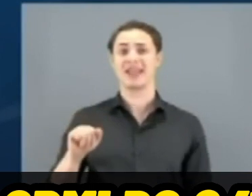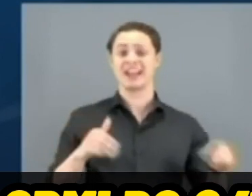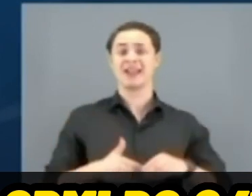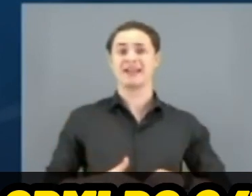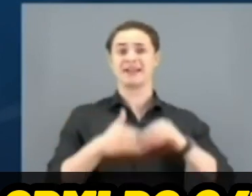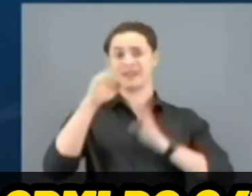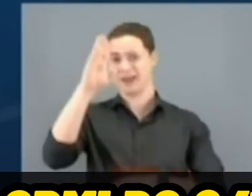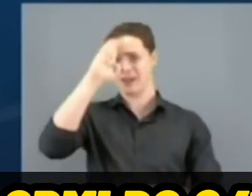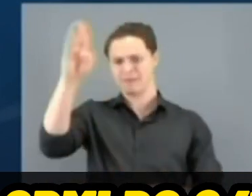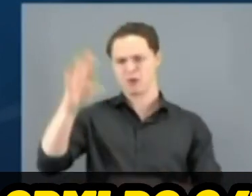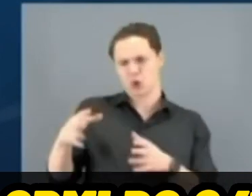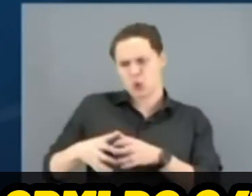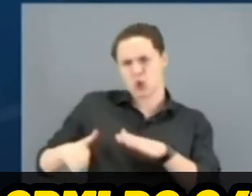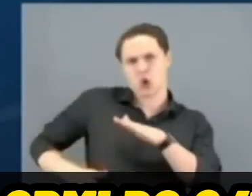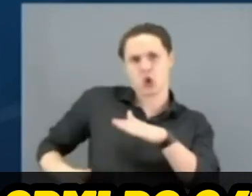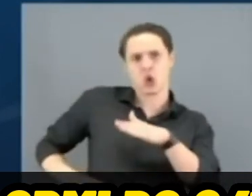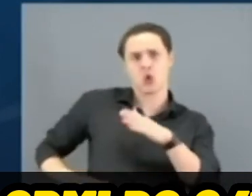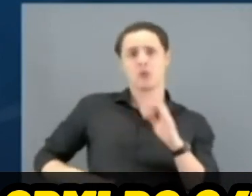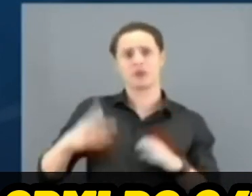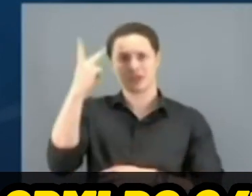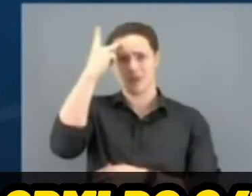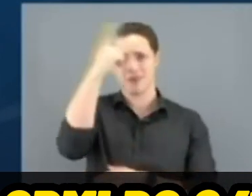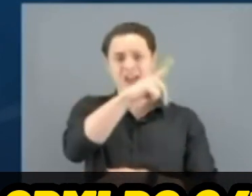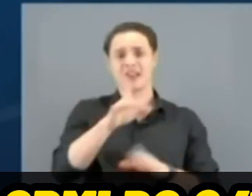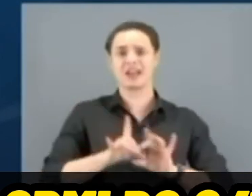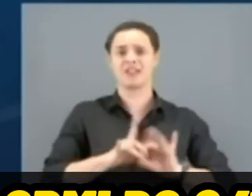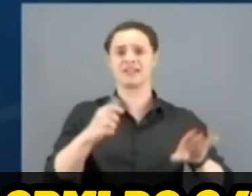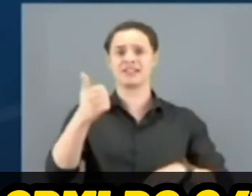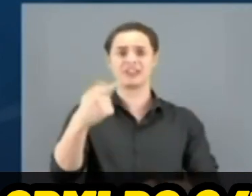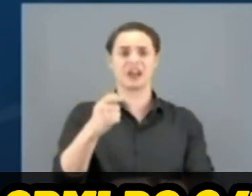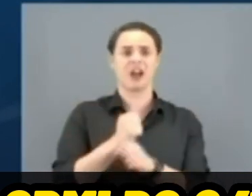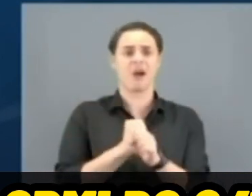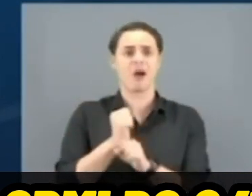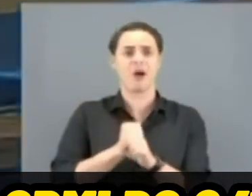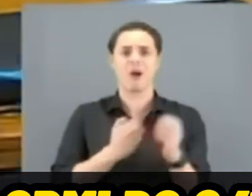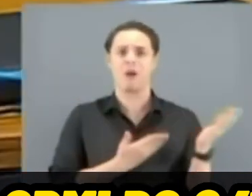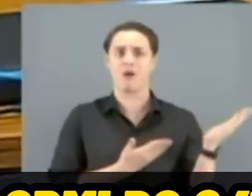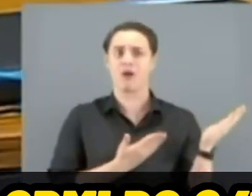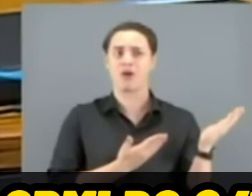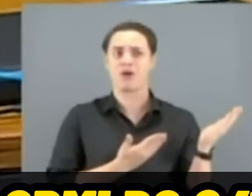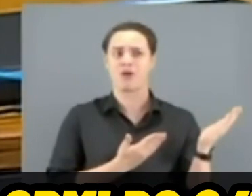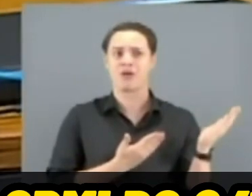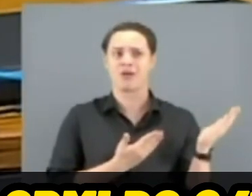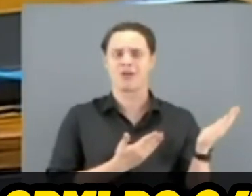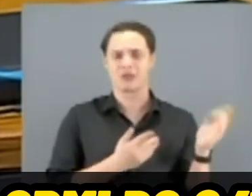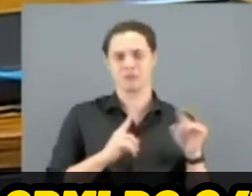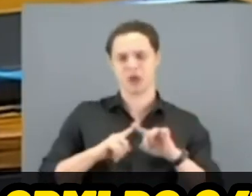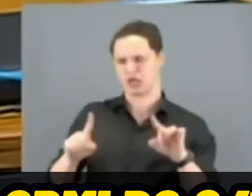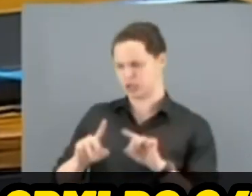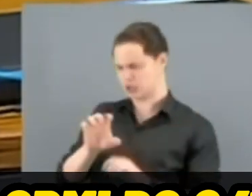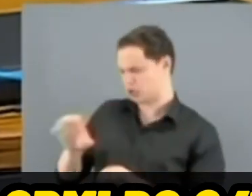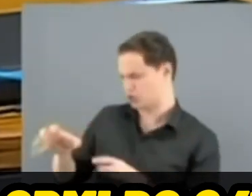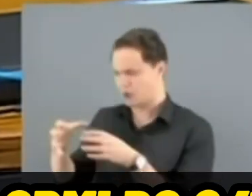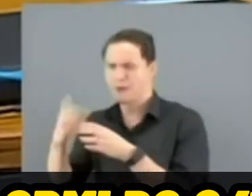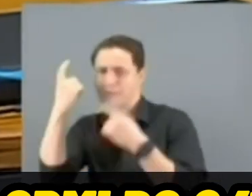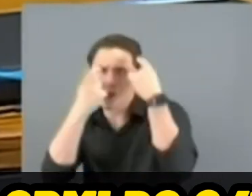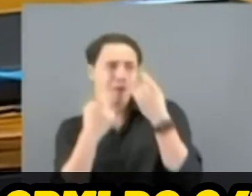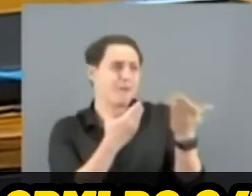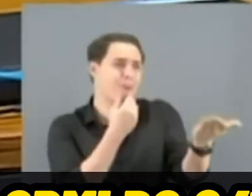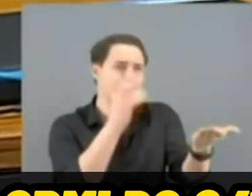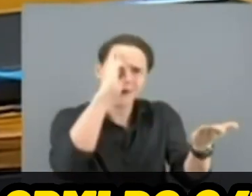São Paulo, Marcola tem prisão preventiva revogada após 17 anos. Mas a esquerda está preocupada com o senhor